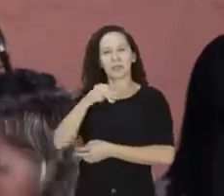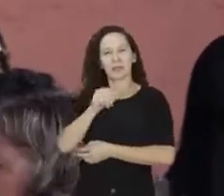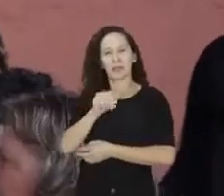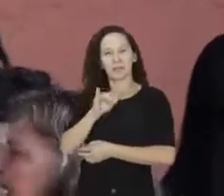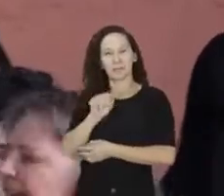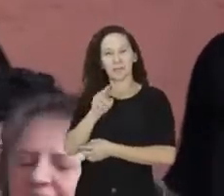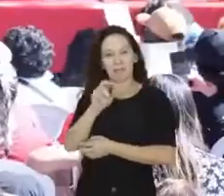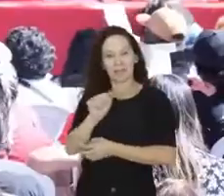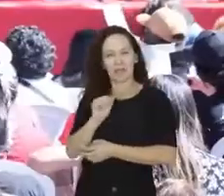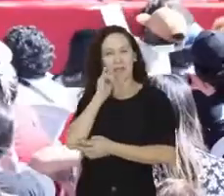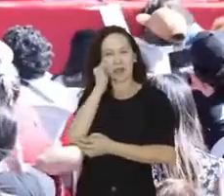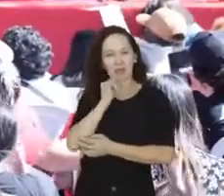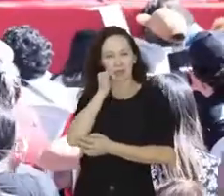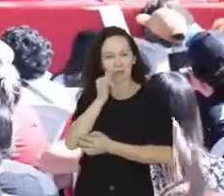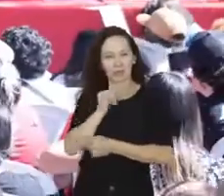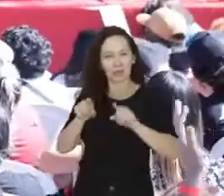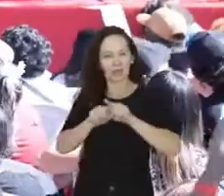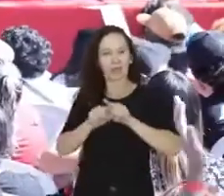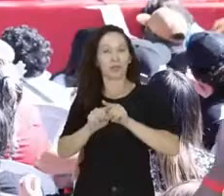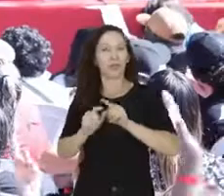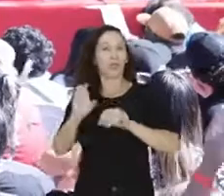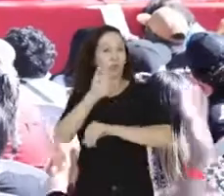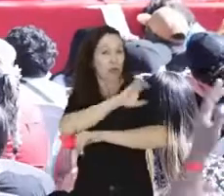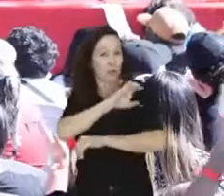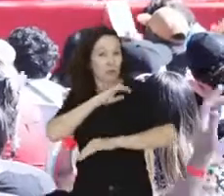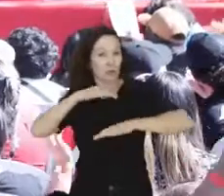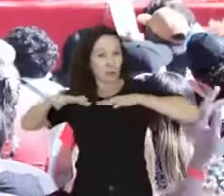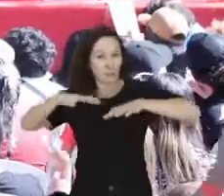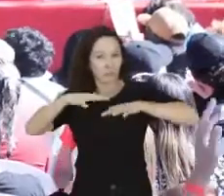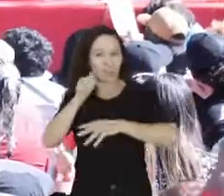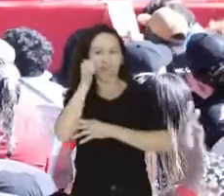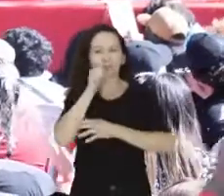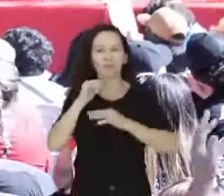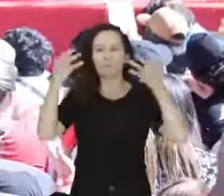do Movimento de Mulheres. Palmas!